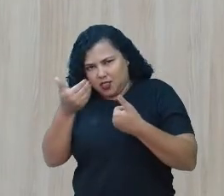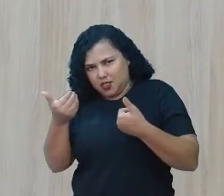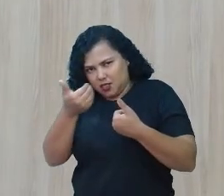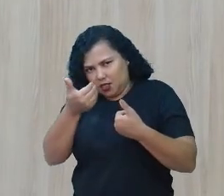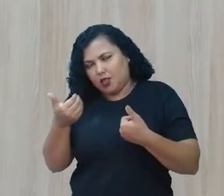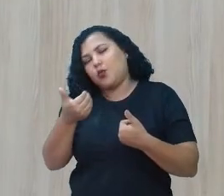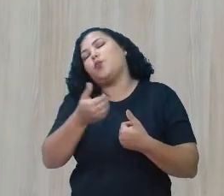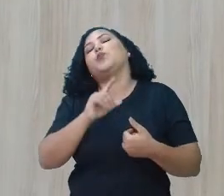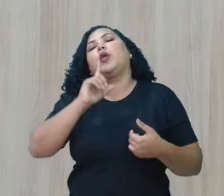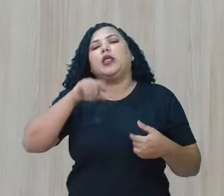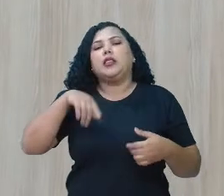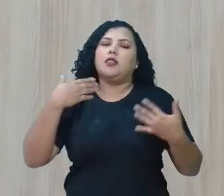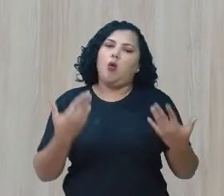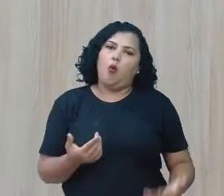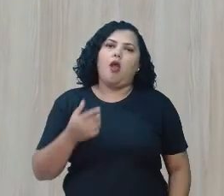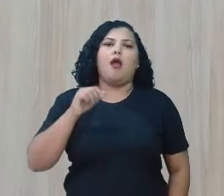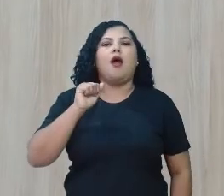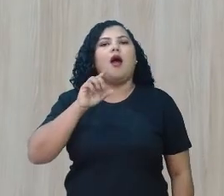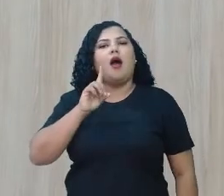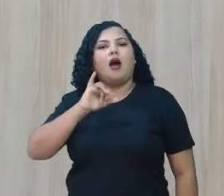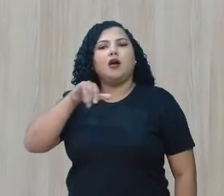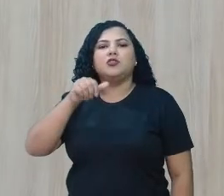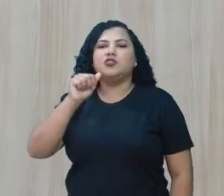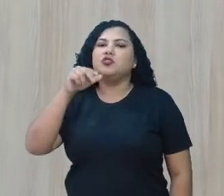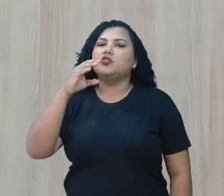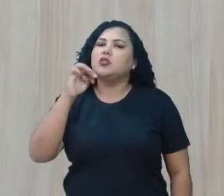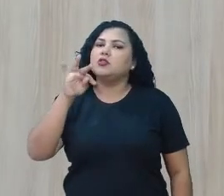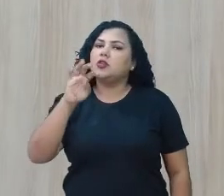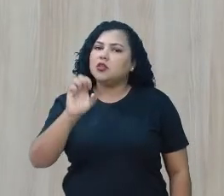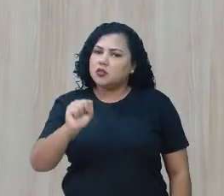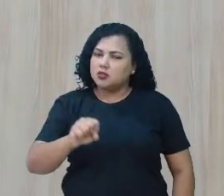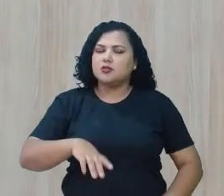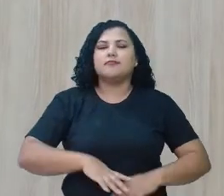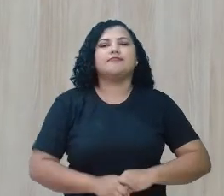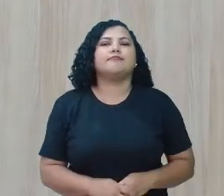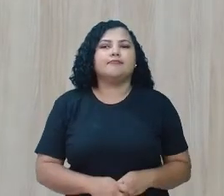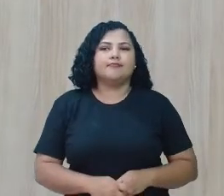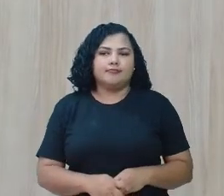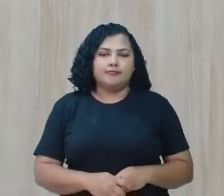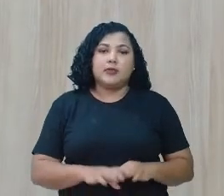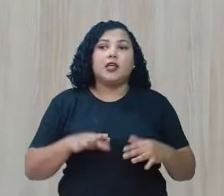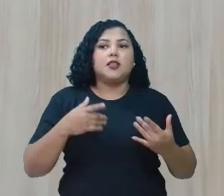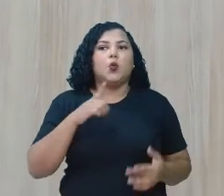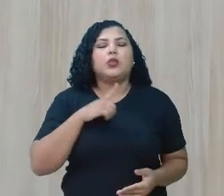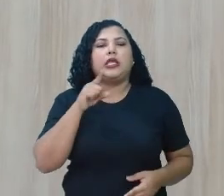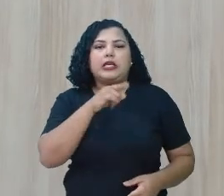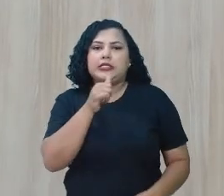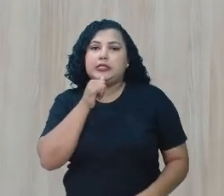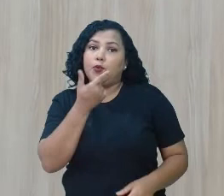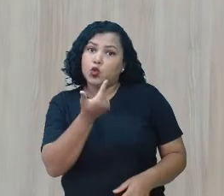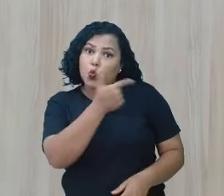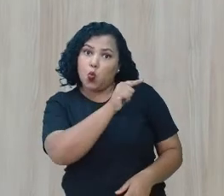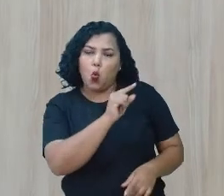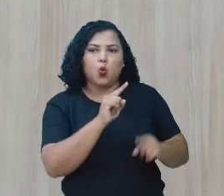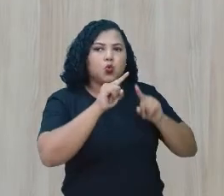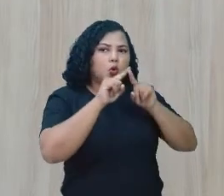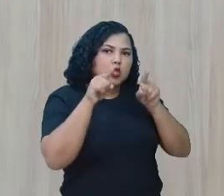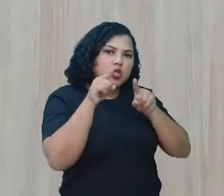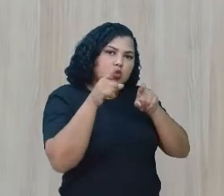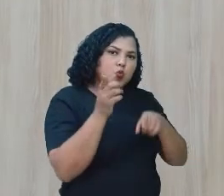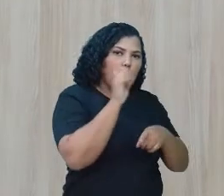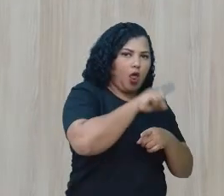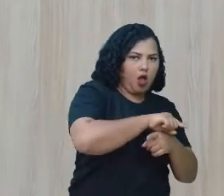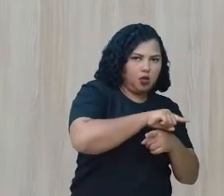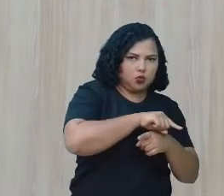estão um do lado do outro, eles são ângulos adjacentes. Então, eu tenho esse exemplo, ele pode ser adjacente